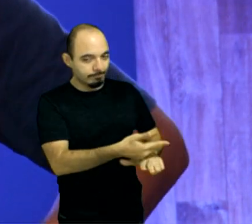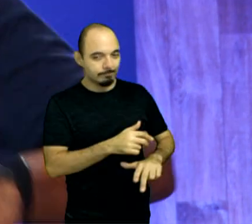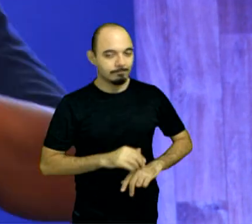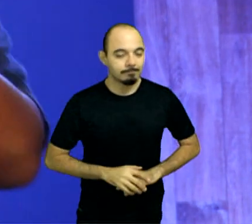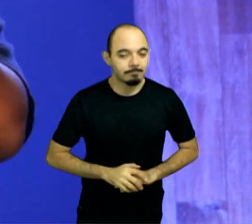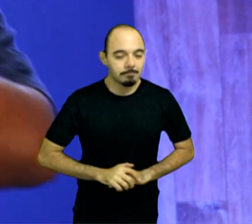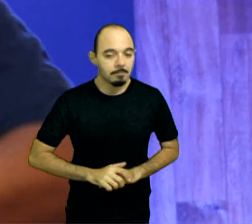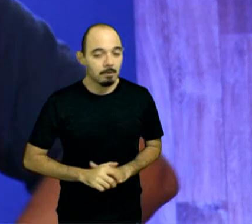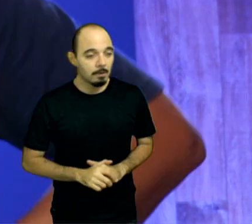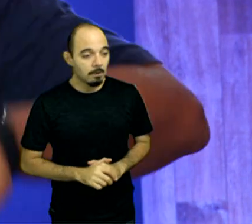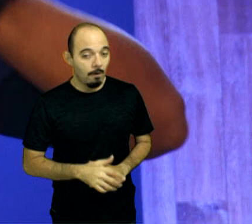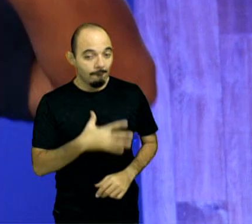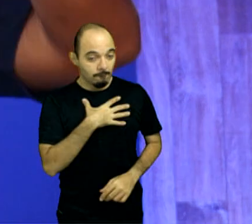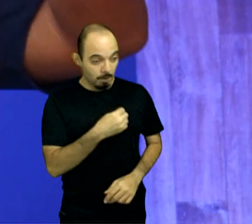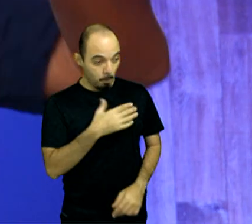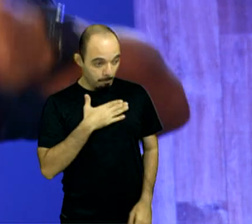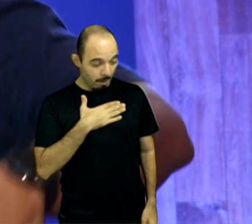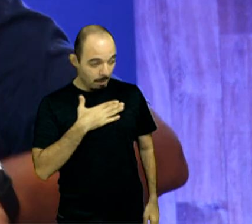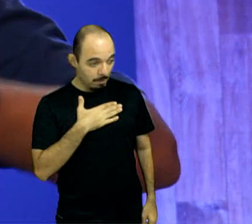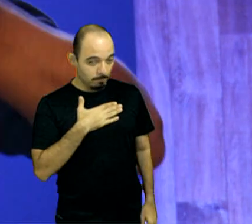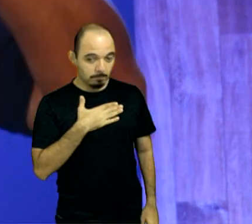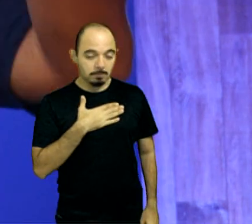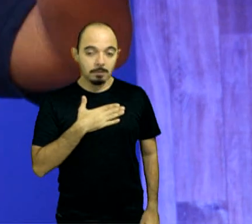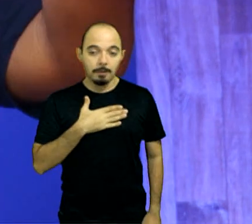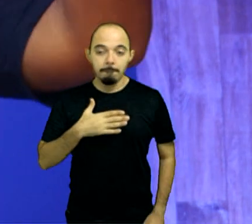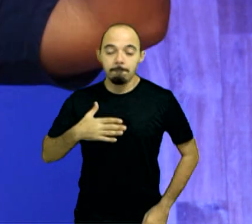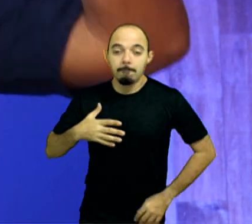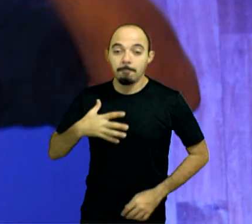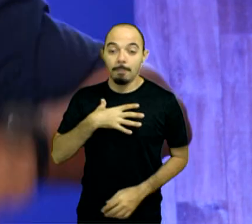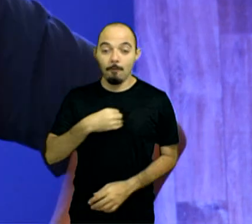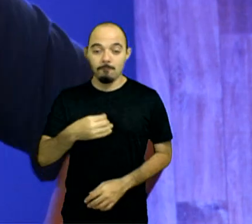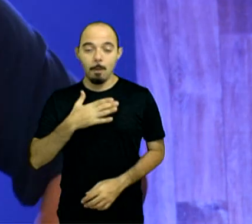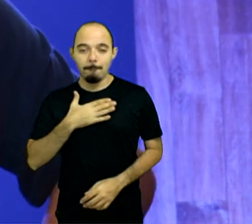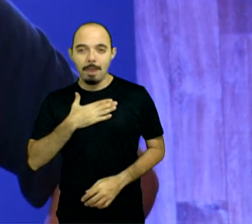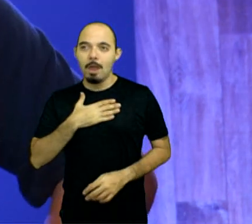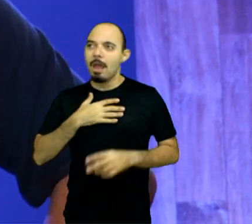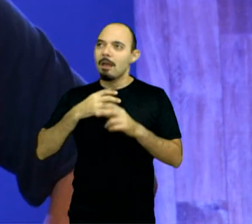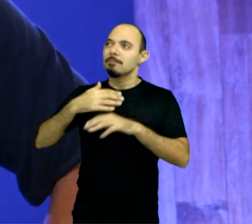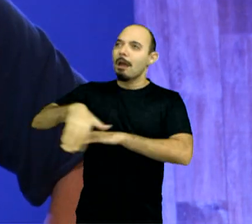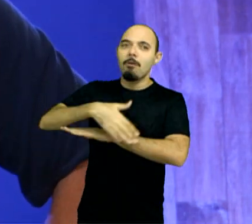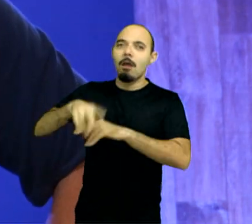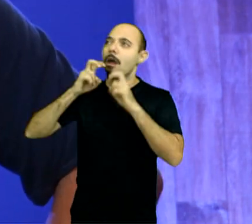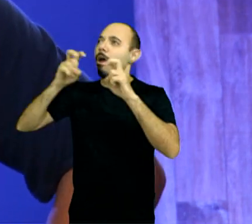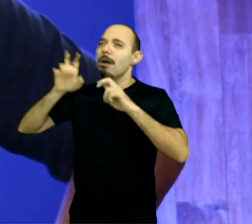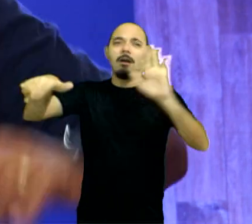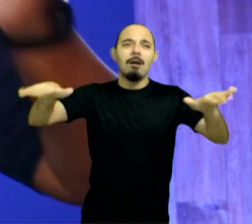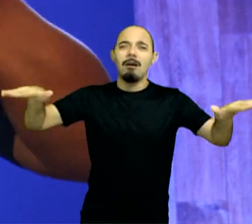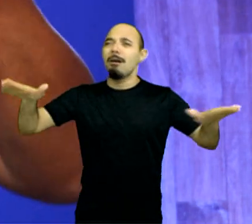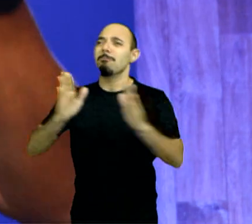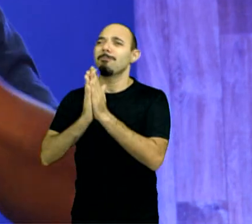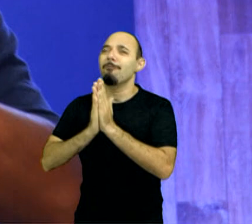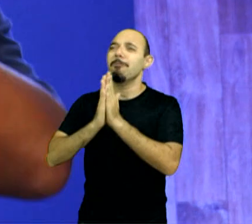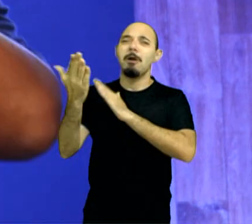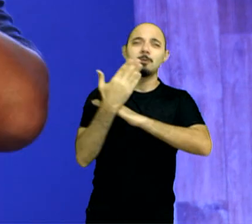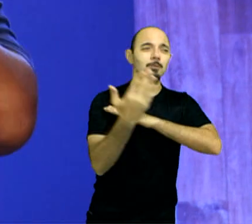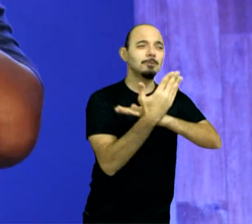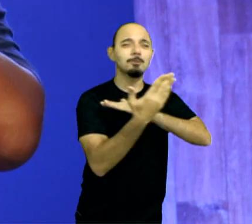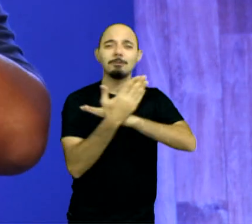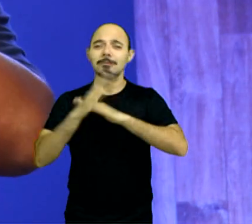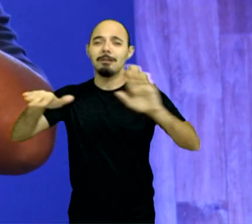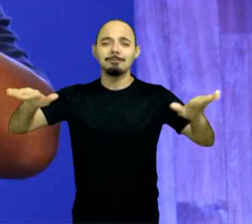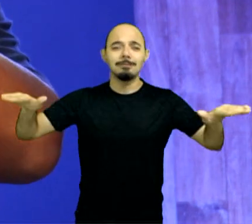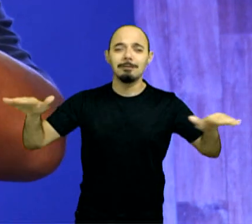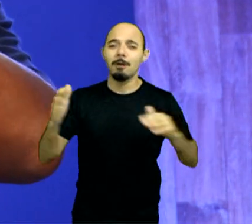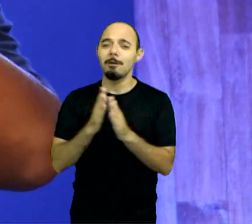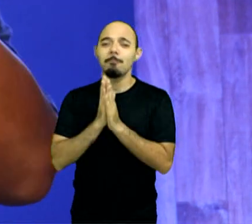E o meu filho, o Gabriel, saiu gritando na rua, né? Praticamente gritando, pedindo socorro, né? As enfermeiras que são vizinhas, faziam